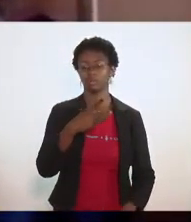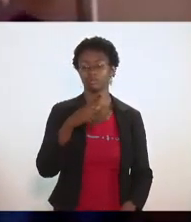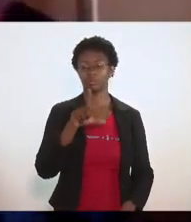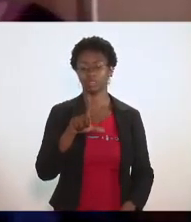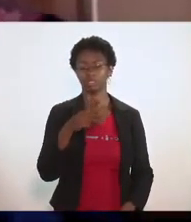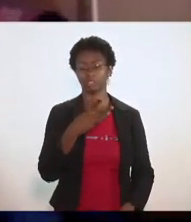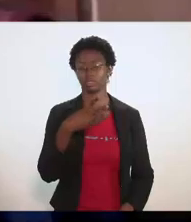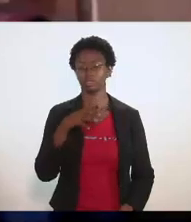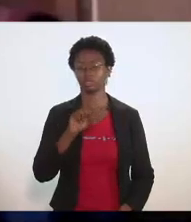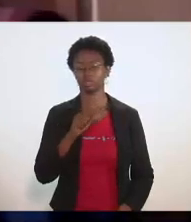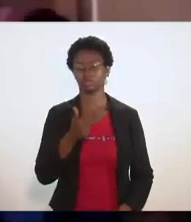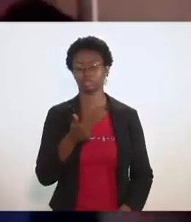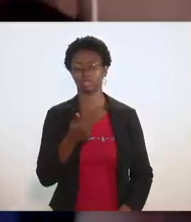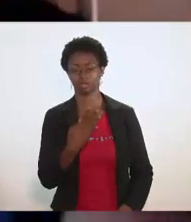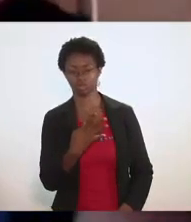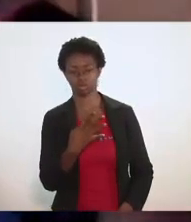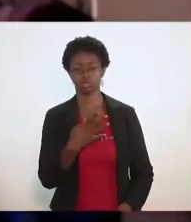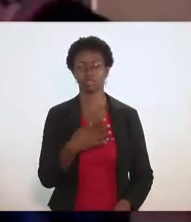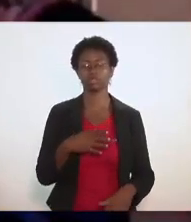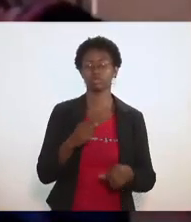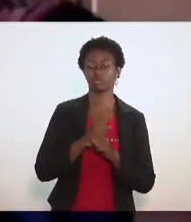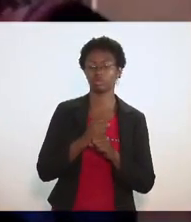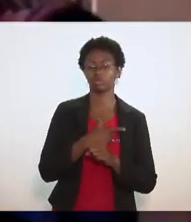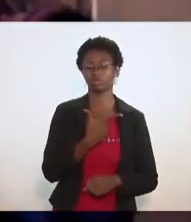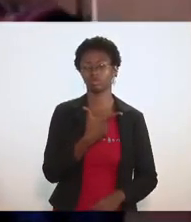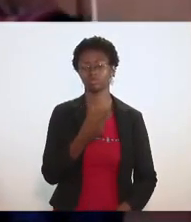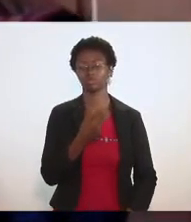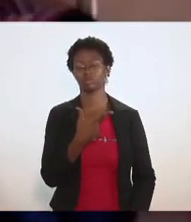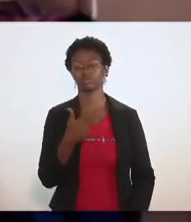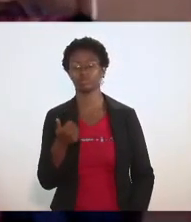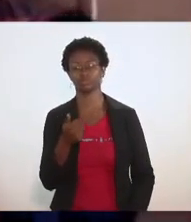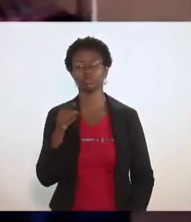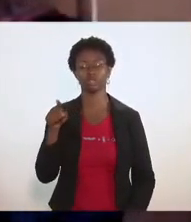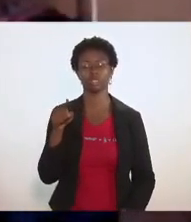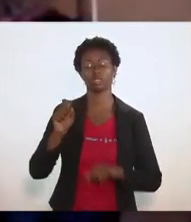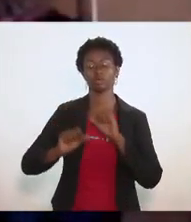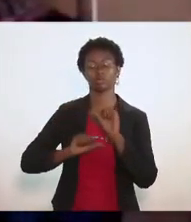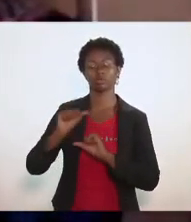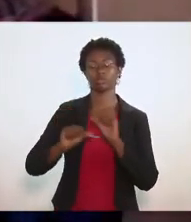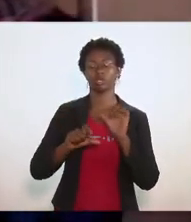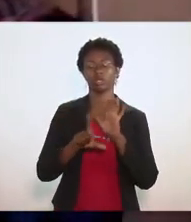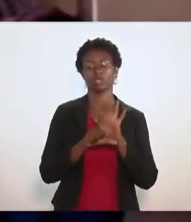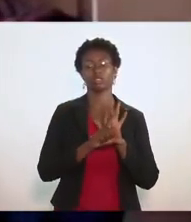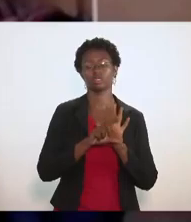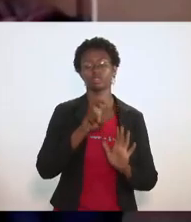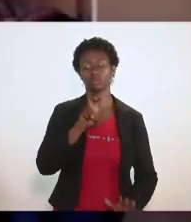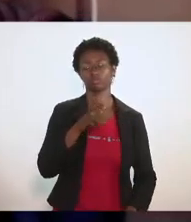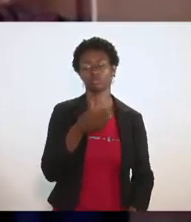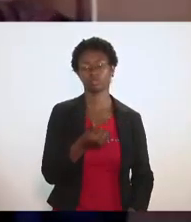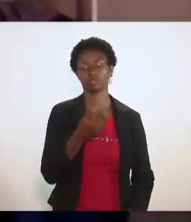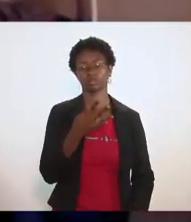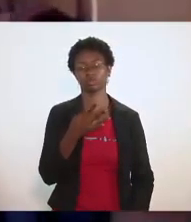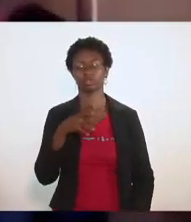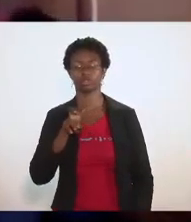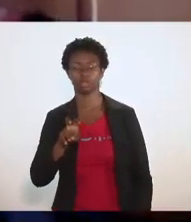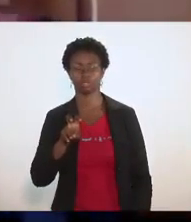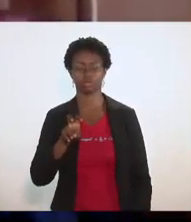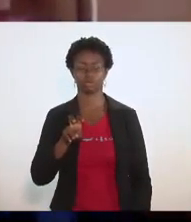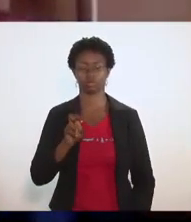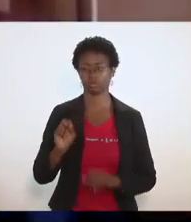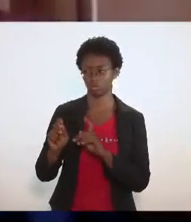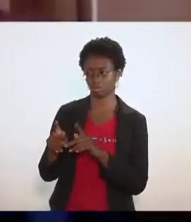tema. Então... Só uma questão, deputado Márcio Pacheco, só para aproveitar, havia esquecido aqui, está anotado, se seria